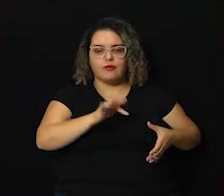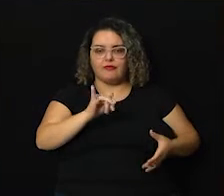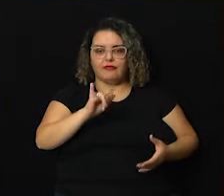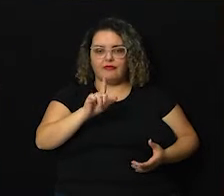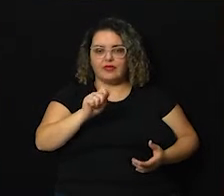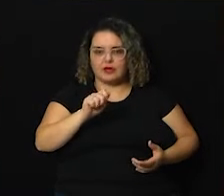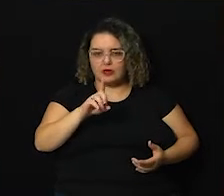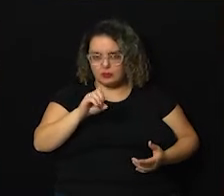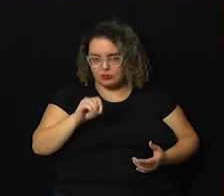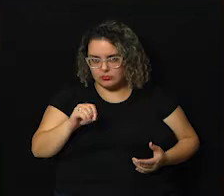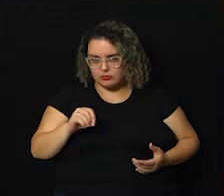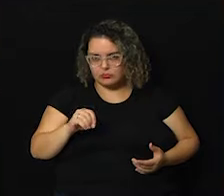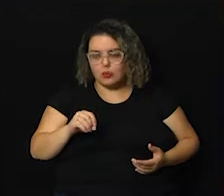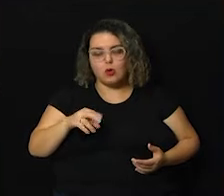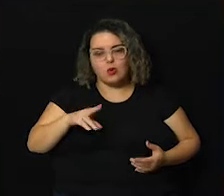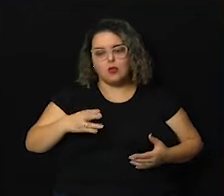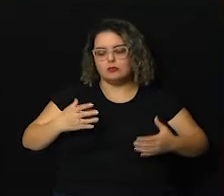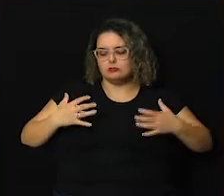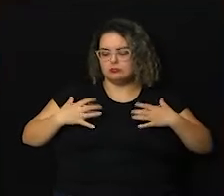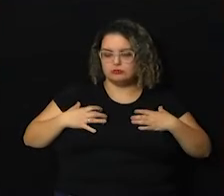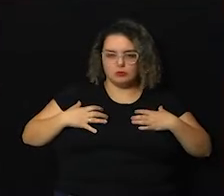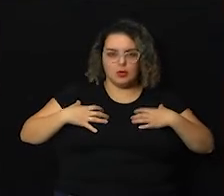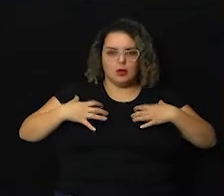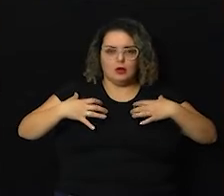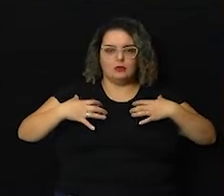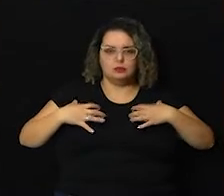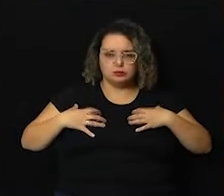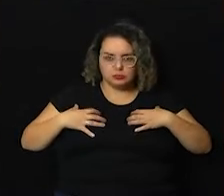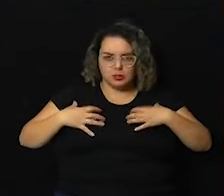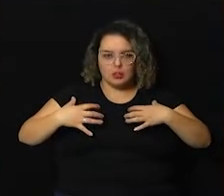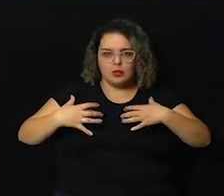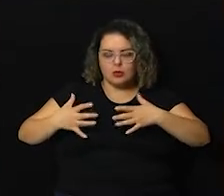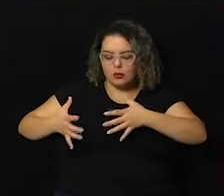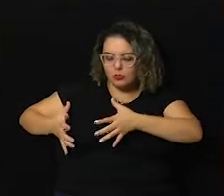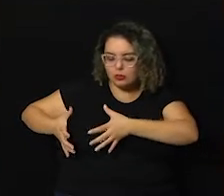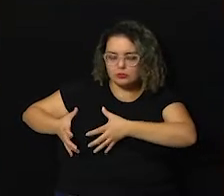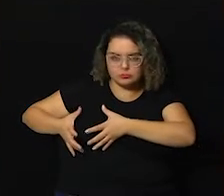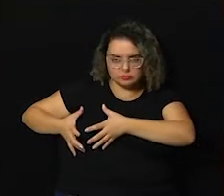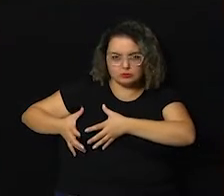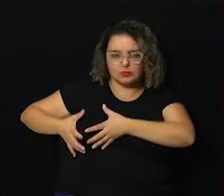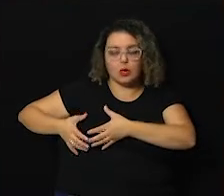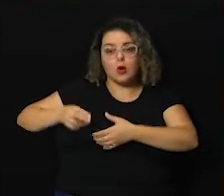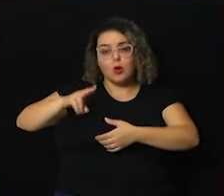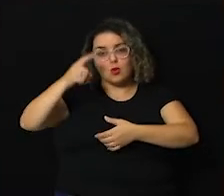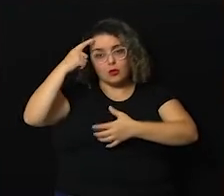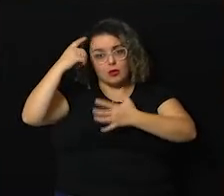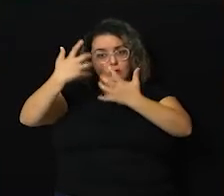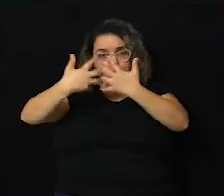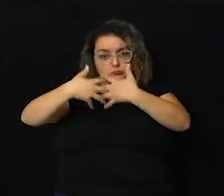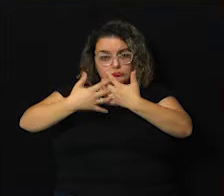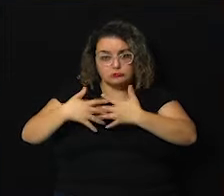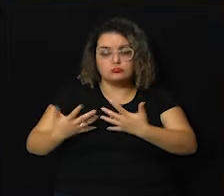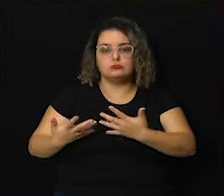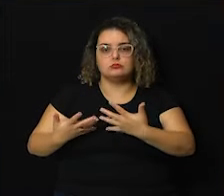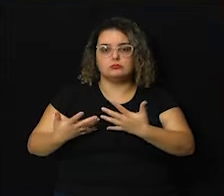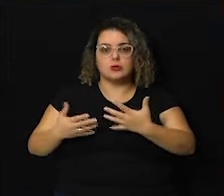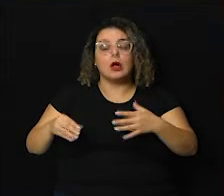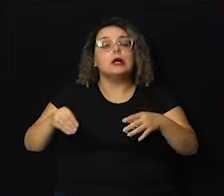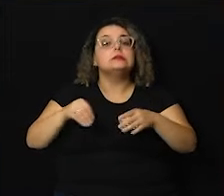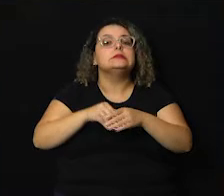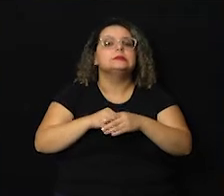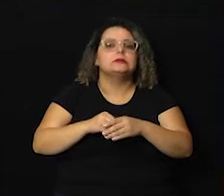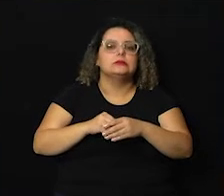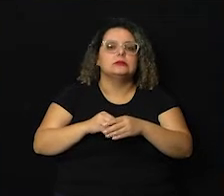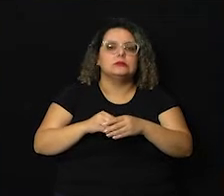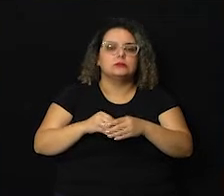ou um núcleo de uma célula do pulmão, ou um núcleo de uma célula da mama, ou um núcleo de um neurônio, uma célula cerebral,